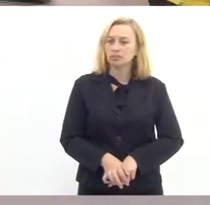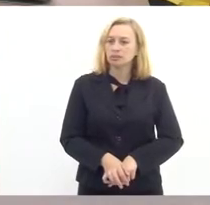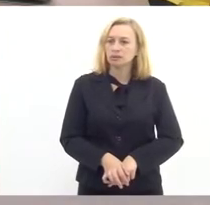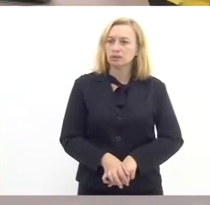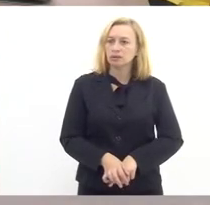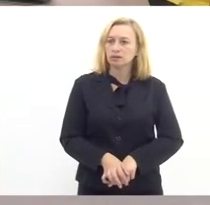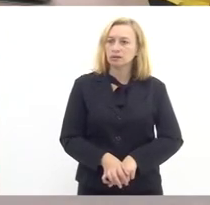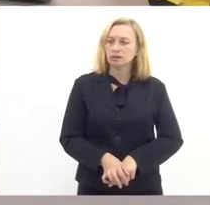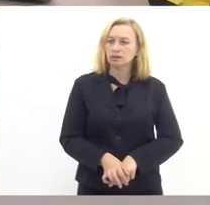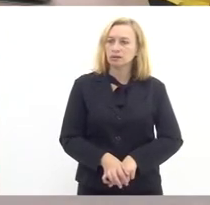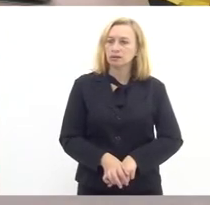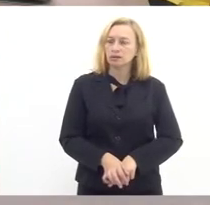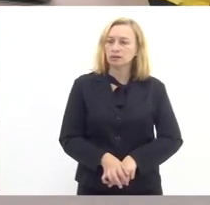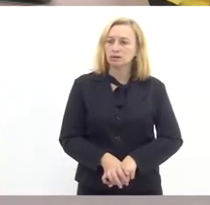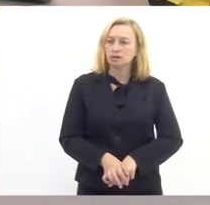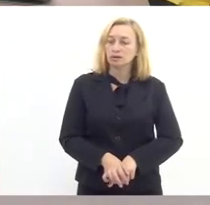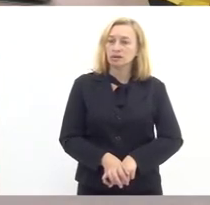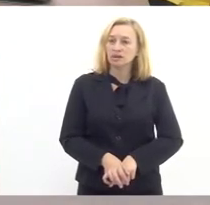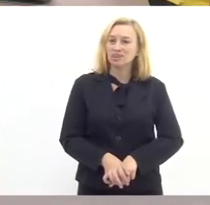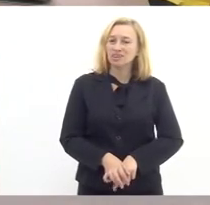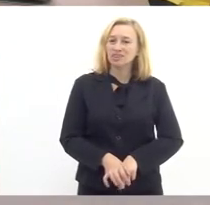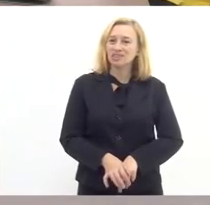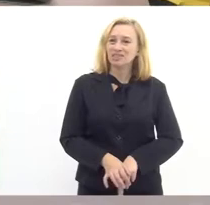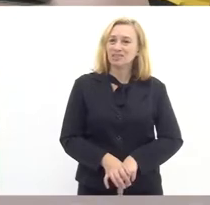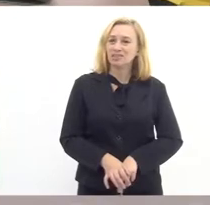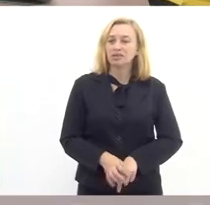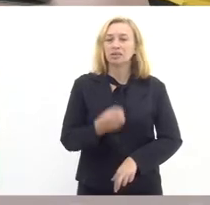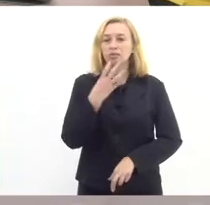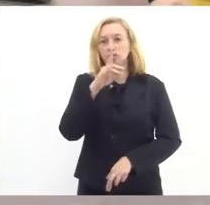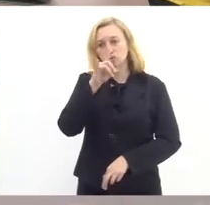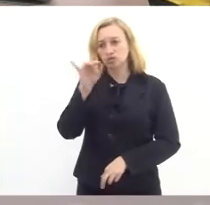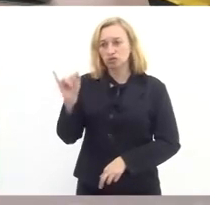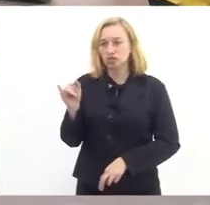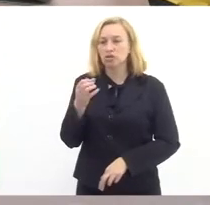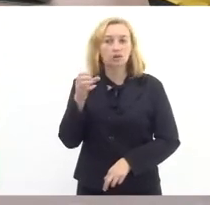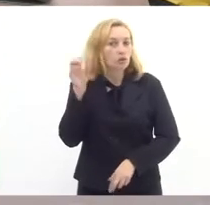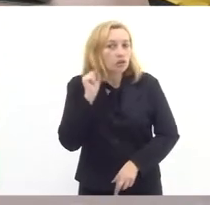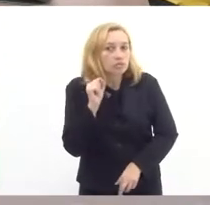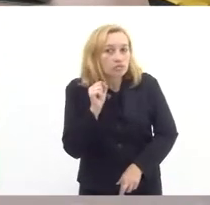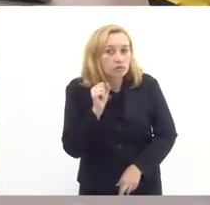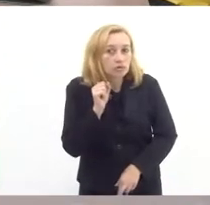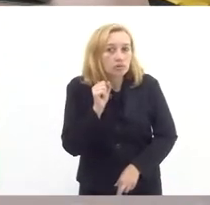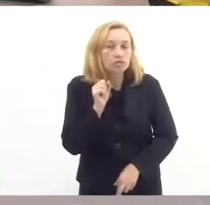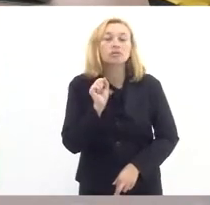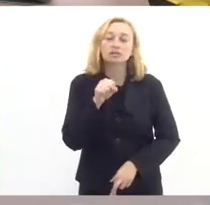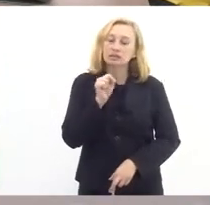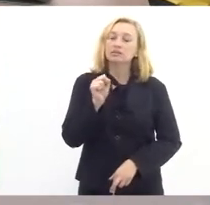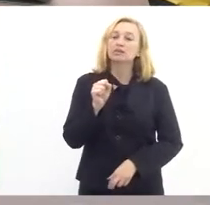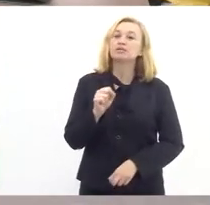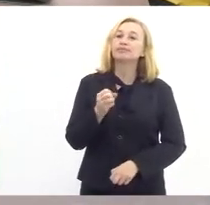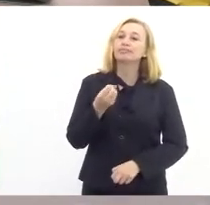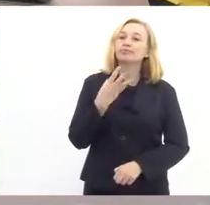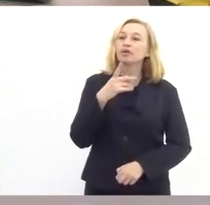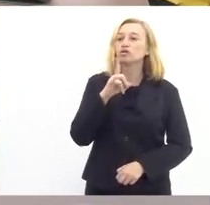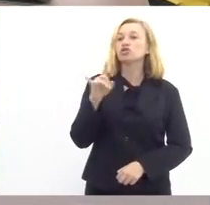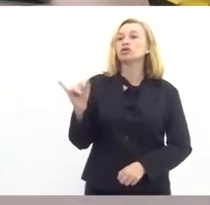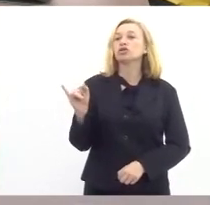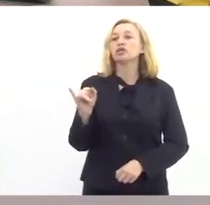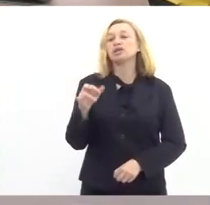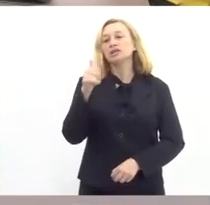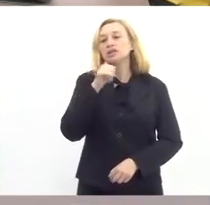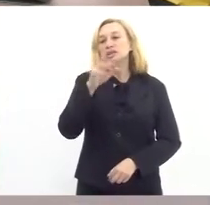Alô? Oi. Alô. Bom dia. Estão me ouvindo bem? Tá, para ouvir bem. Bom dia,